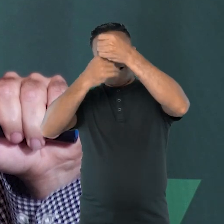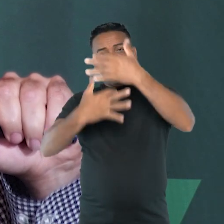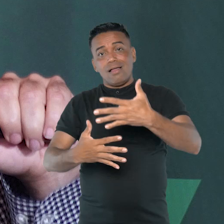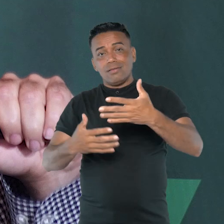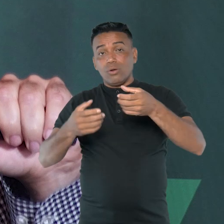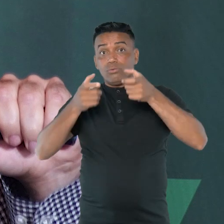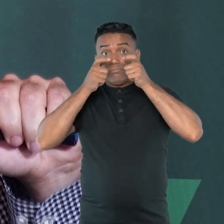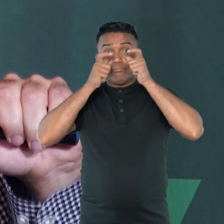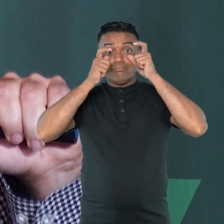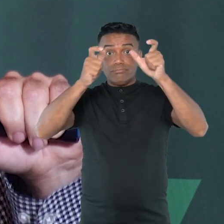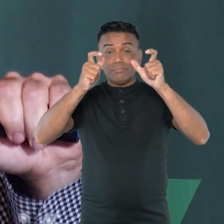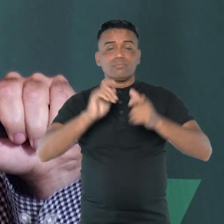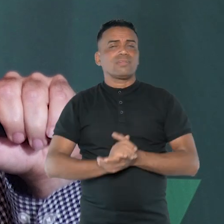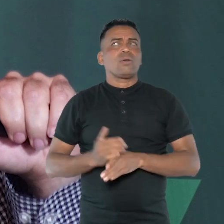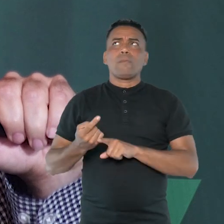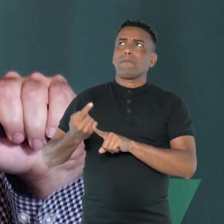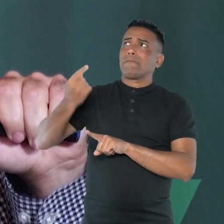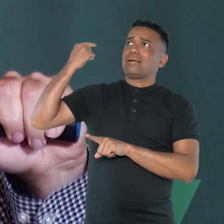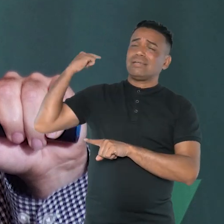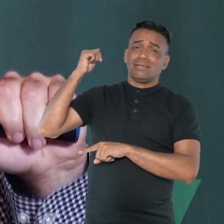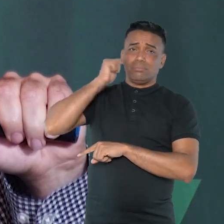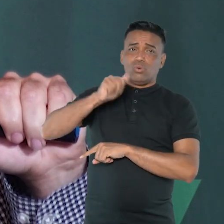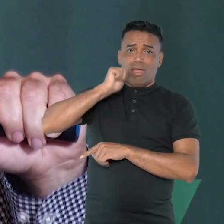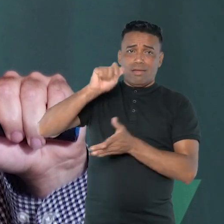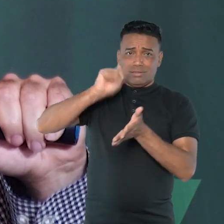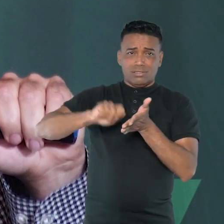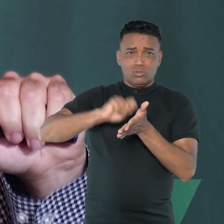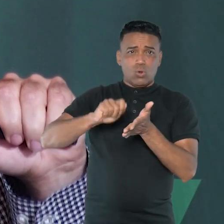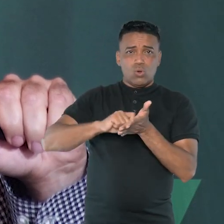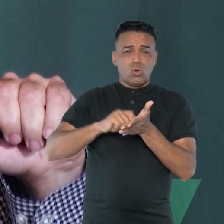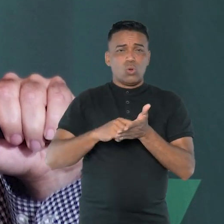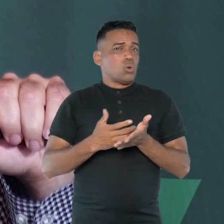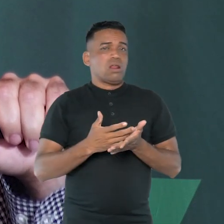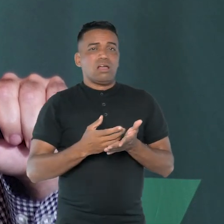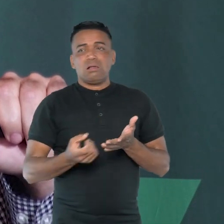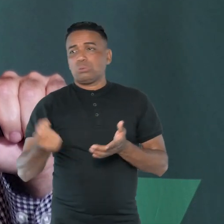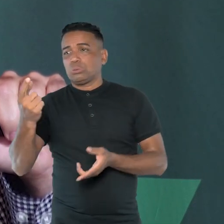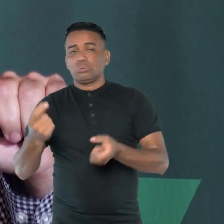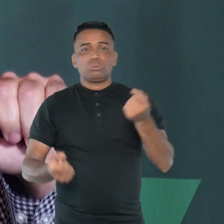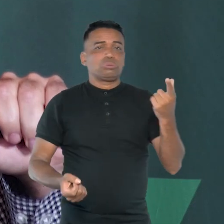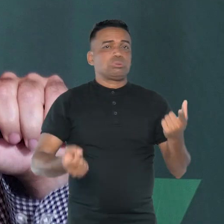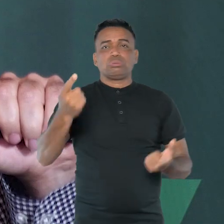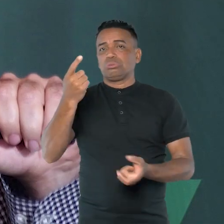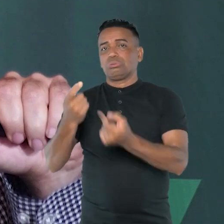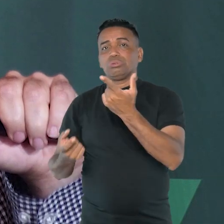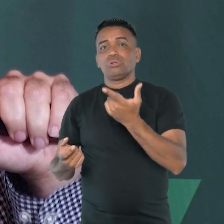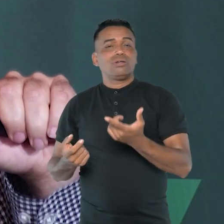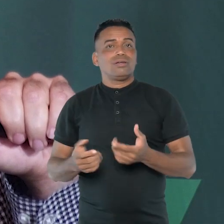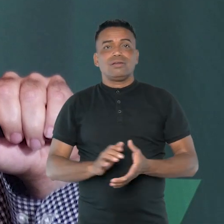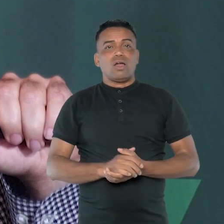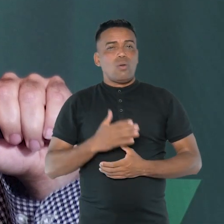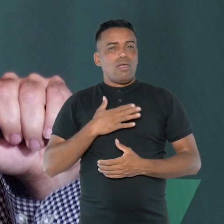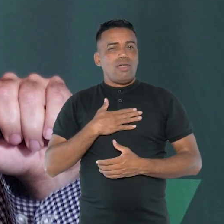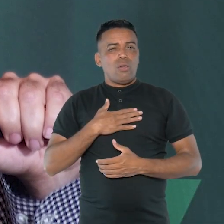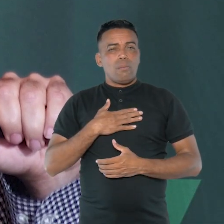que me abriram os olhos. Depois de lembrar que no passado as escritoras eram, aspas, casos excepcionais, acidentes isolados, meu